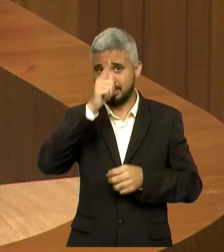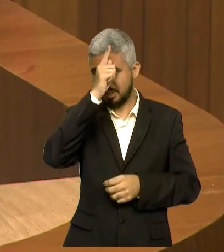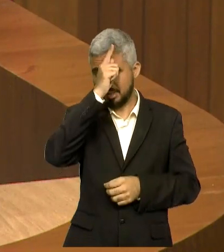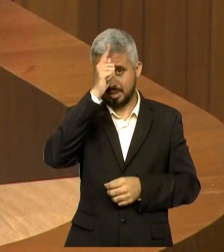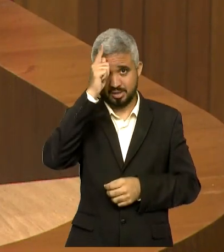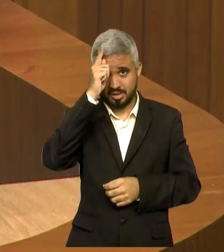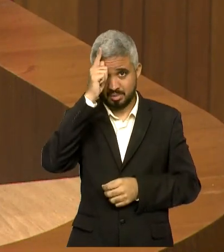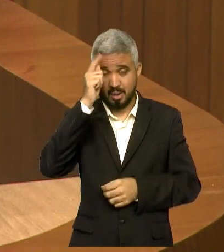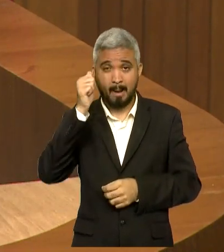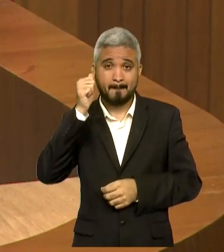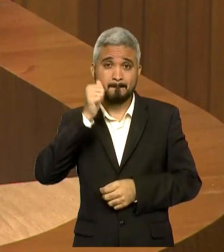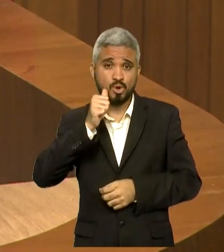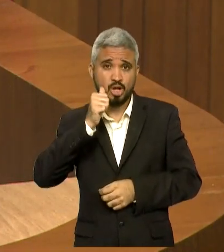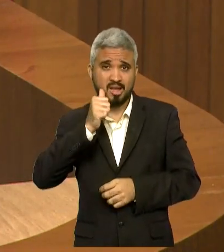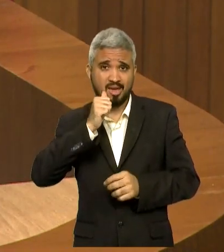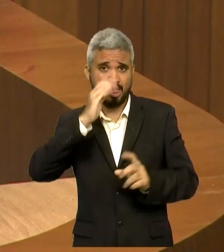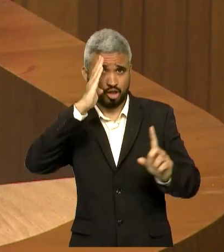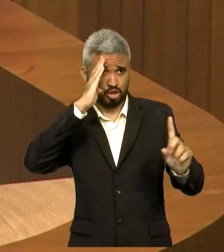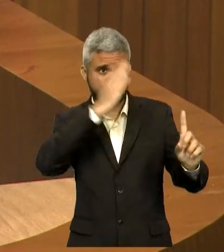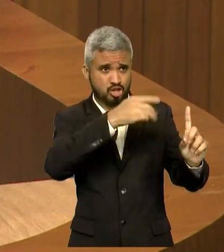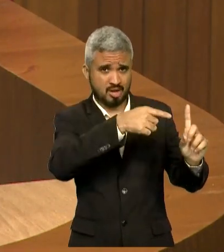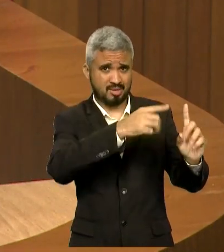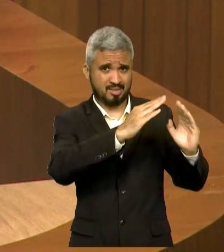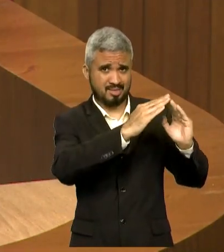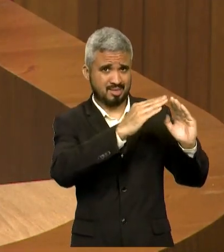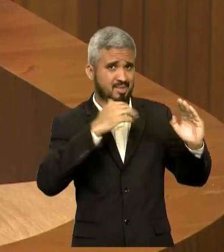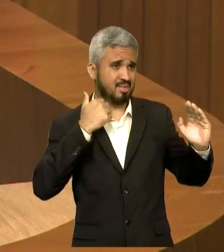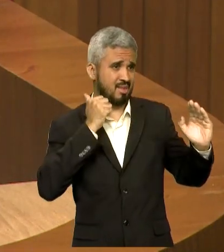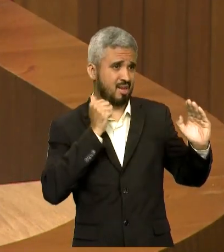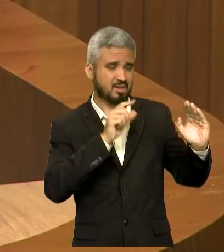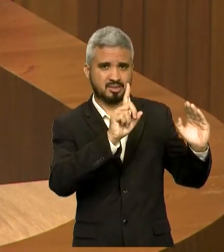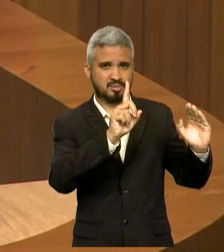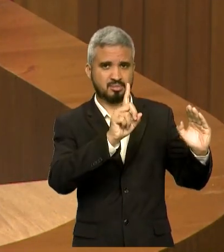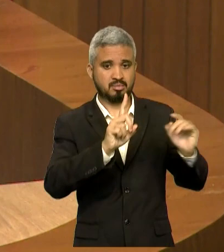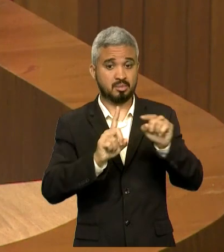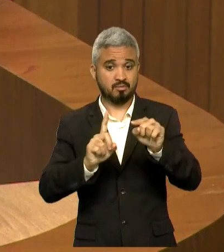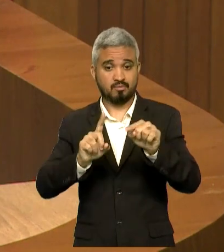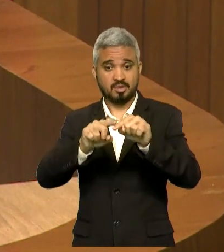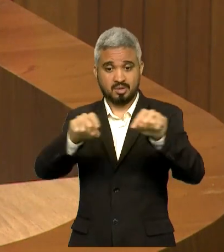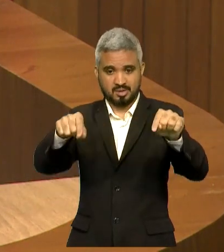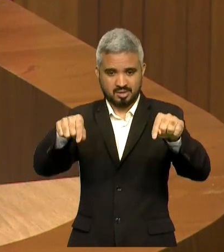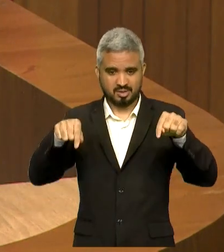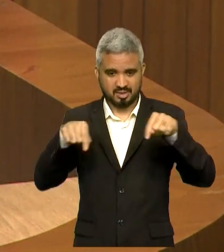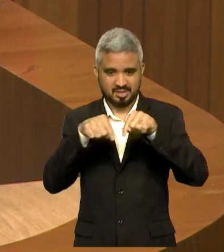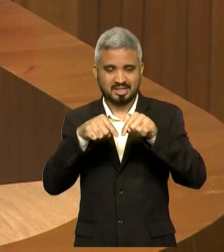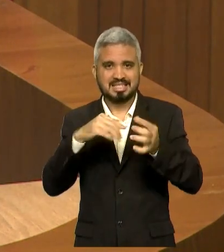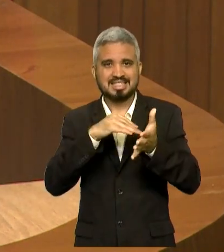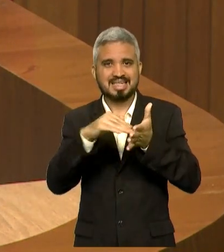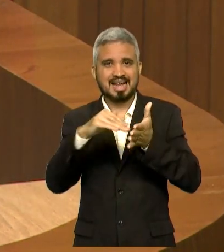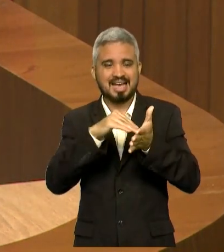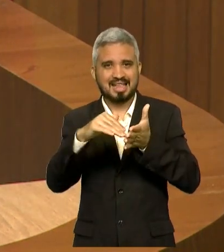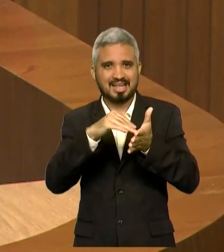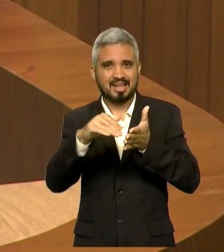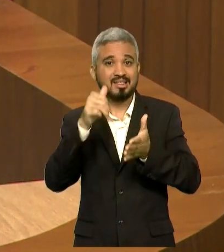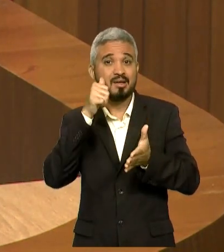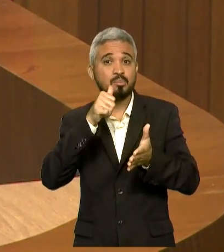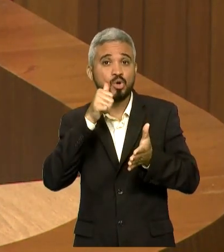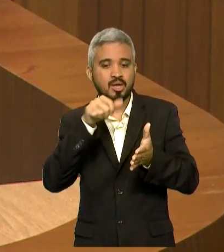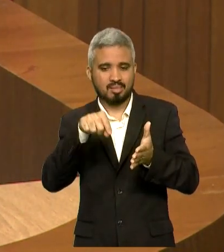mais à delegacia. Na própria Secretaria Municipal de Políticas Públicas para as Mulheres, elas recebem esse